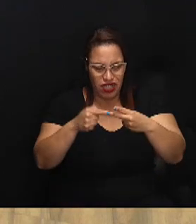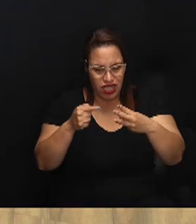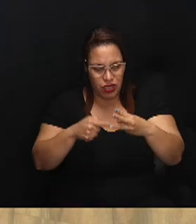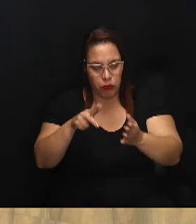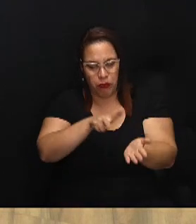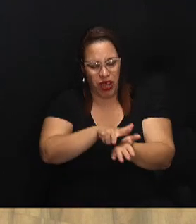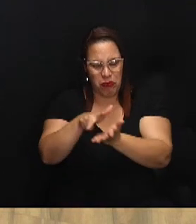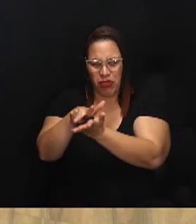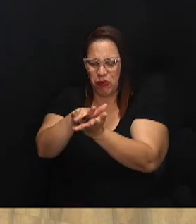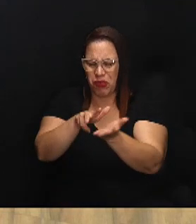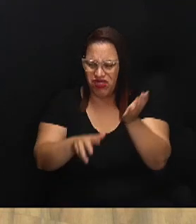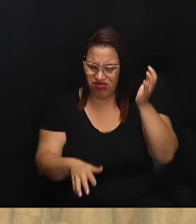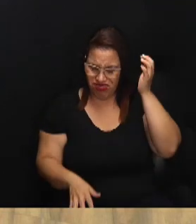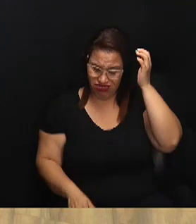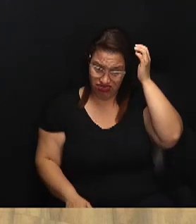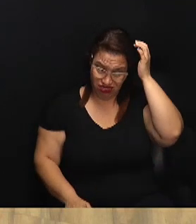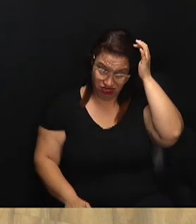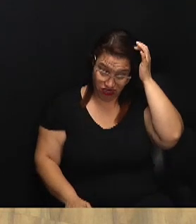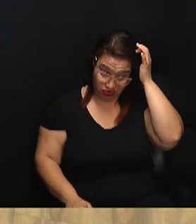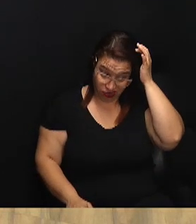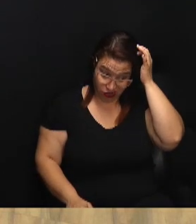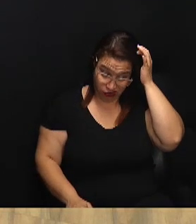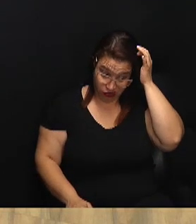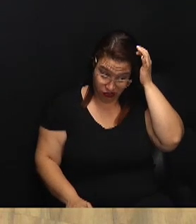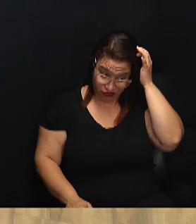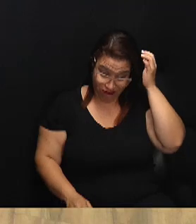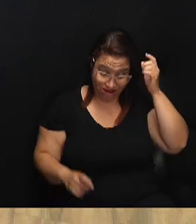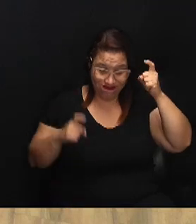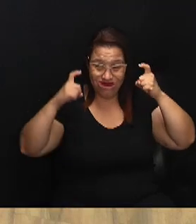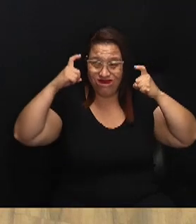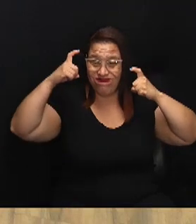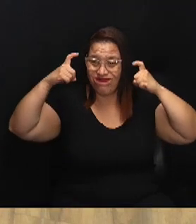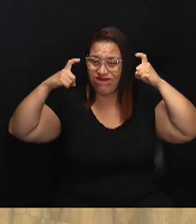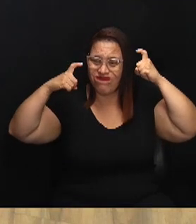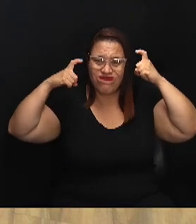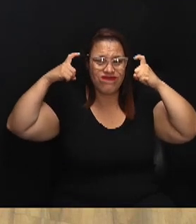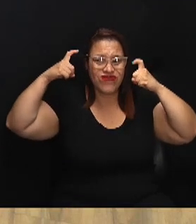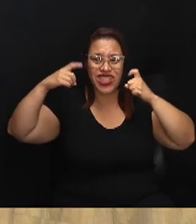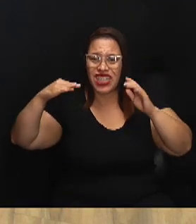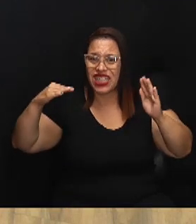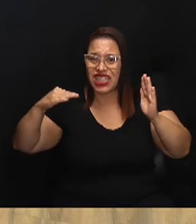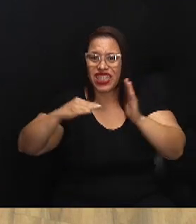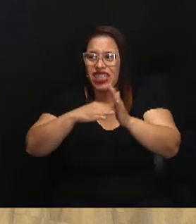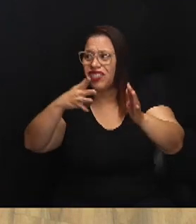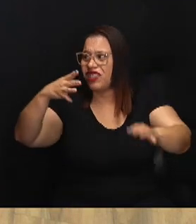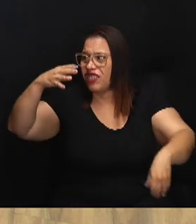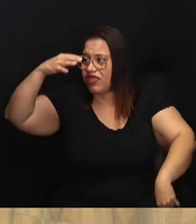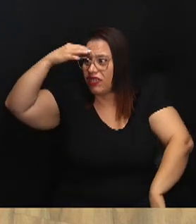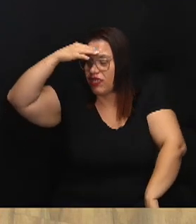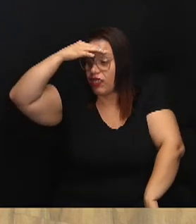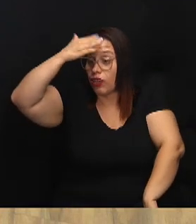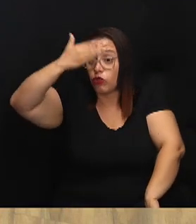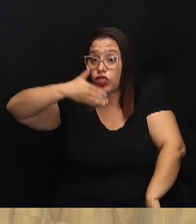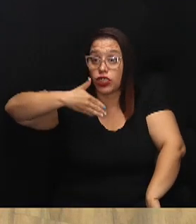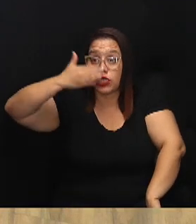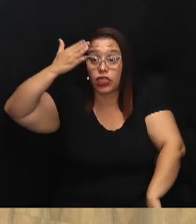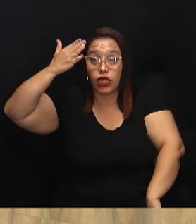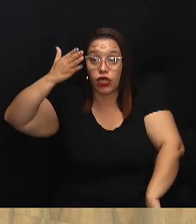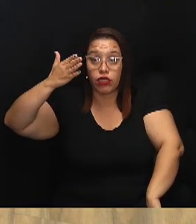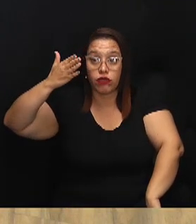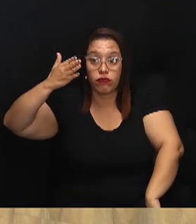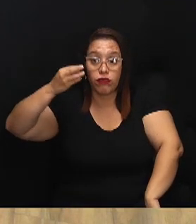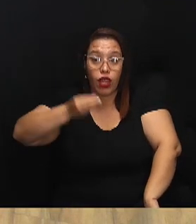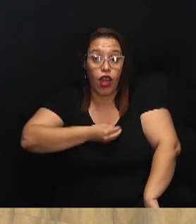internação que é uma preocupação e chega uma hora que a pessoa parece que ela não se vê mais, ela vive